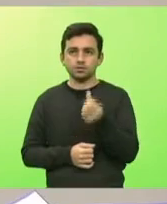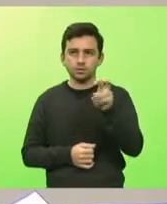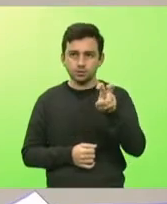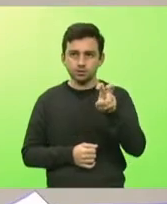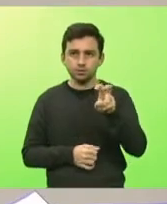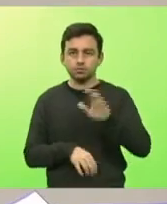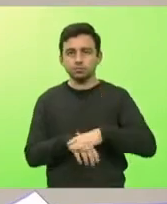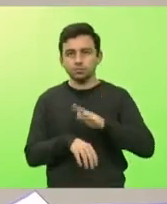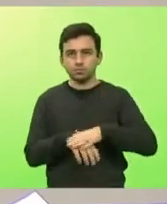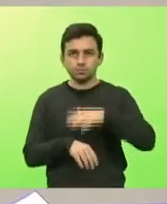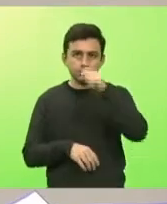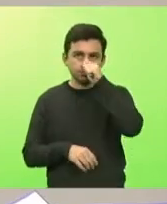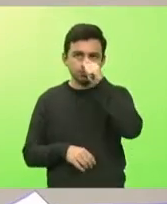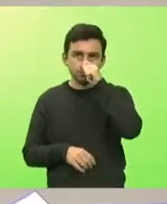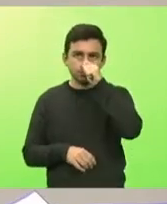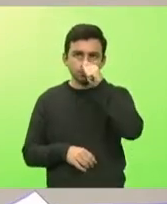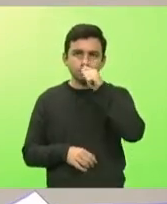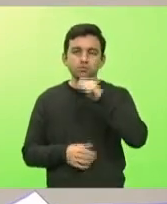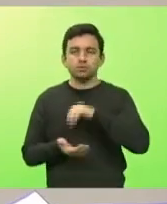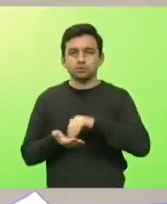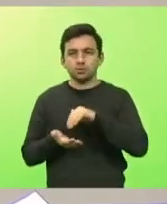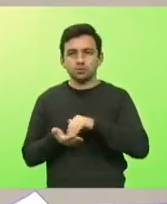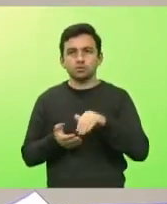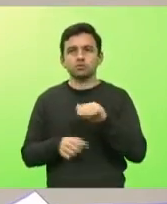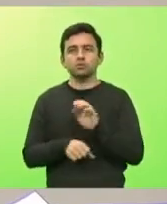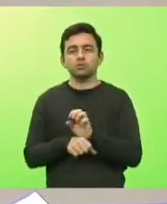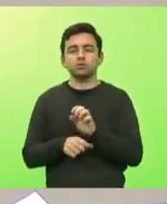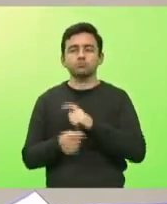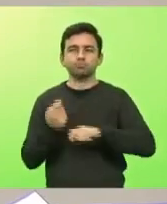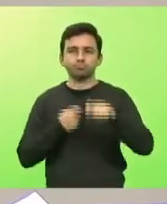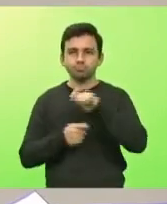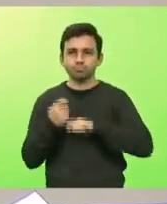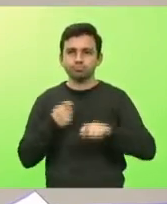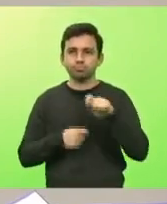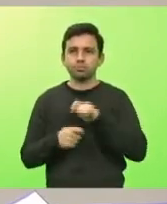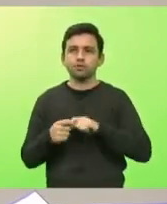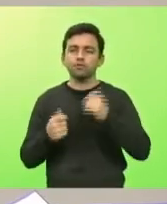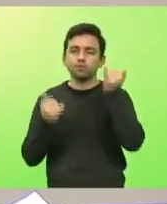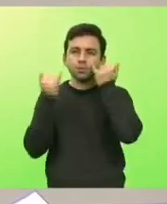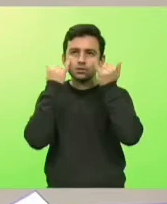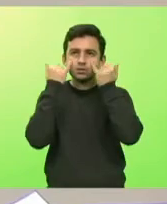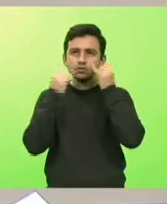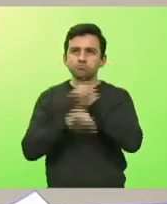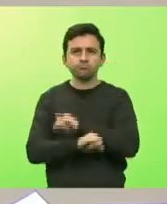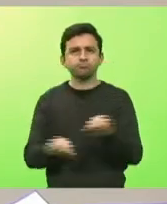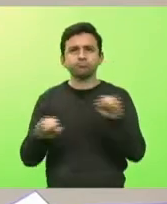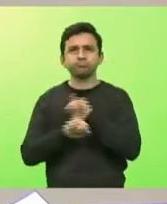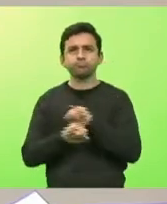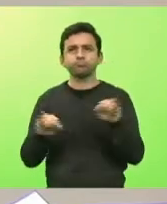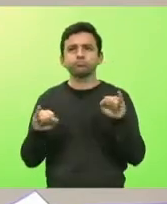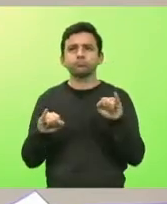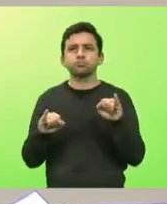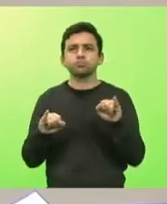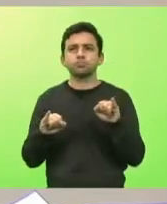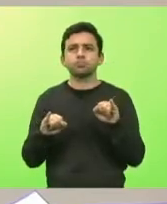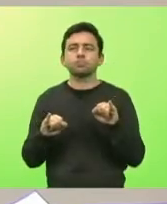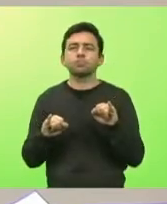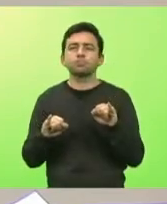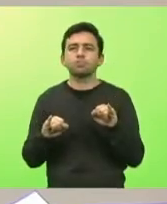Amin, solicitando ao secretário de Estado da Fazenda informações acerca da notícia da noticiada queda